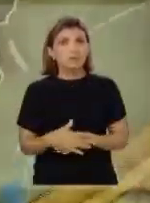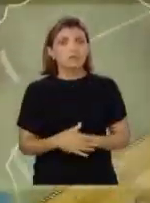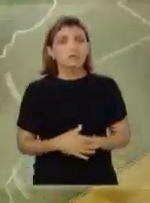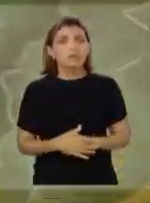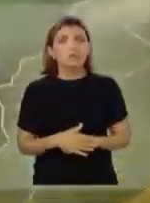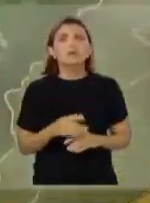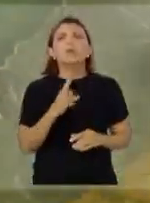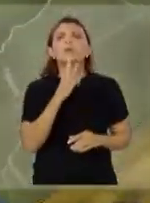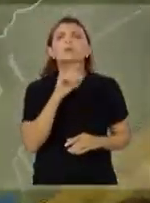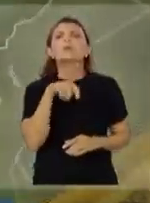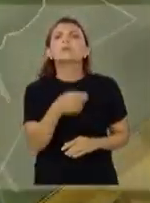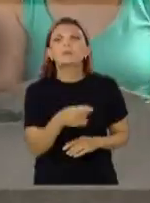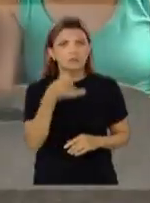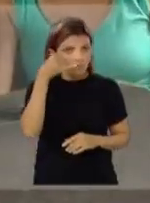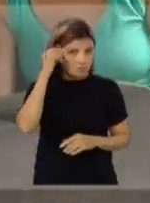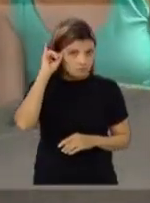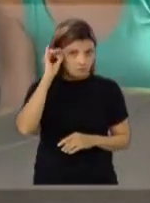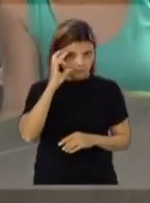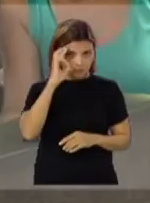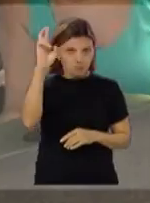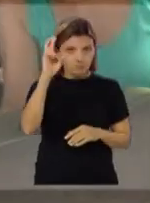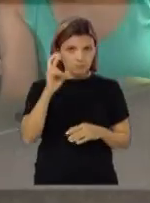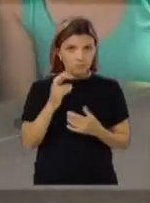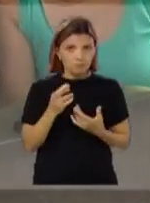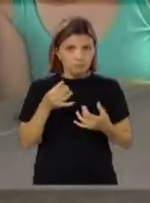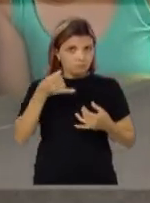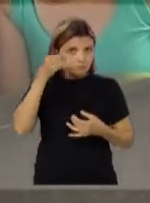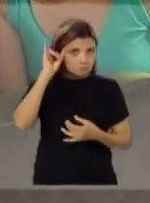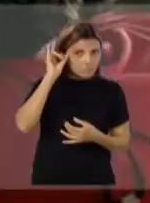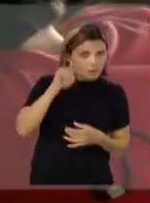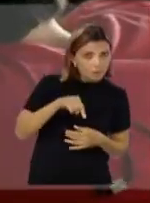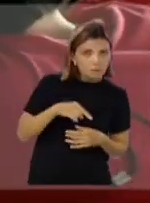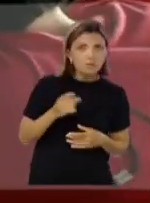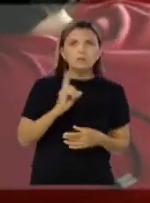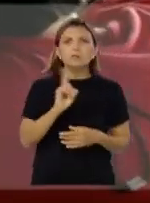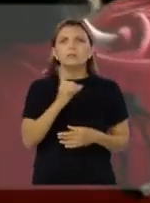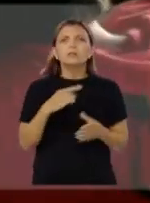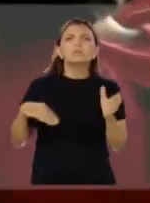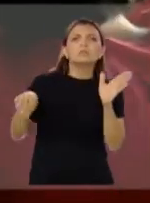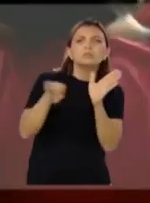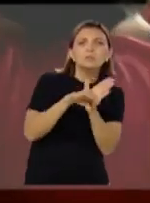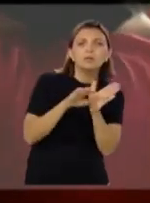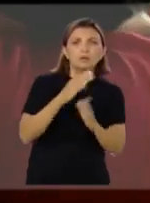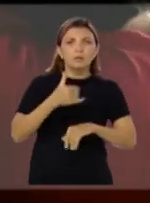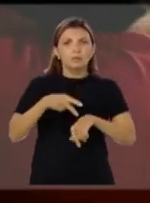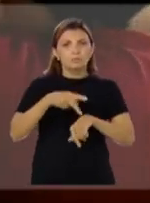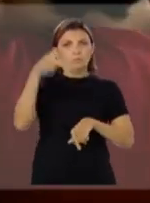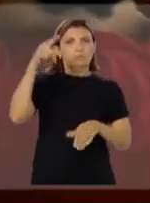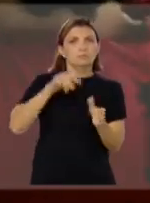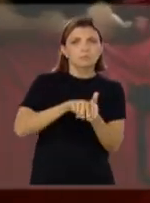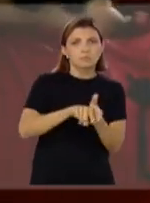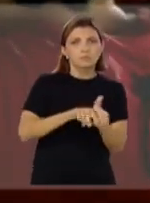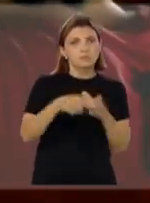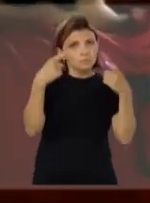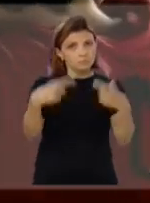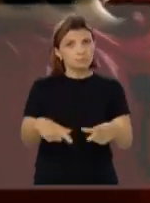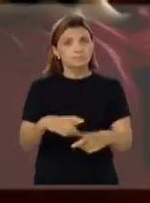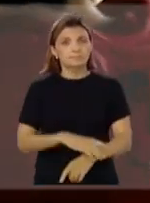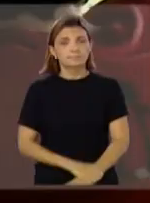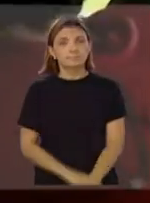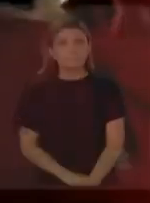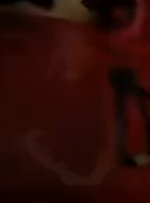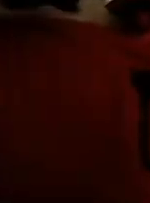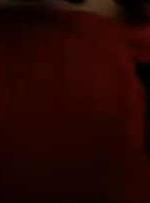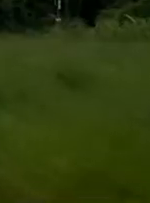uma olhada Carlos que que a gente vai conhecer a uma fazenda a gente vai pro núcleo picinguaba eu tenho a minha autorização para fazer minha